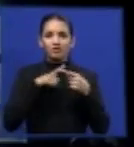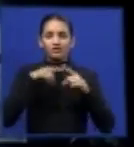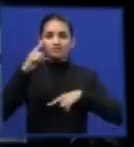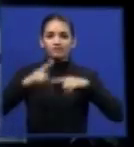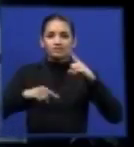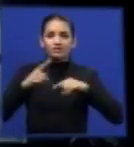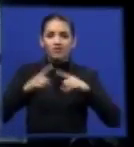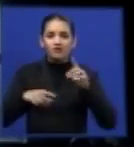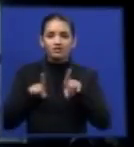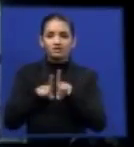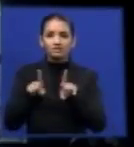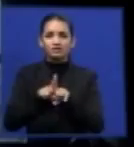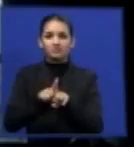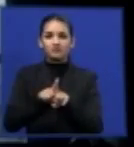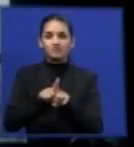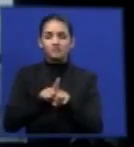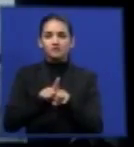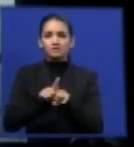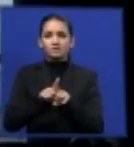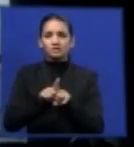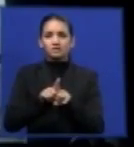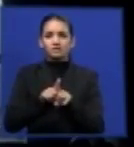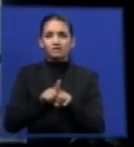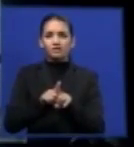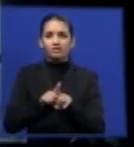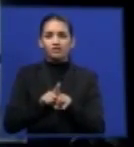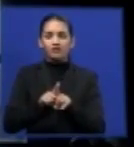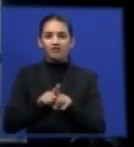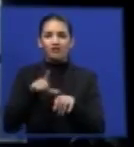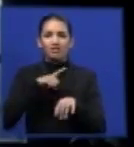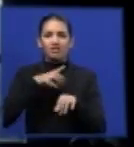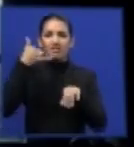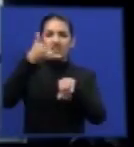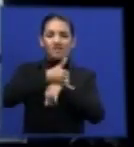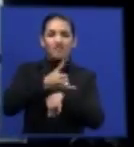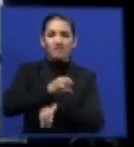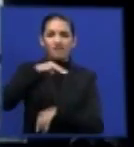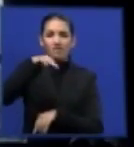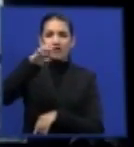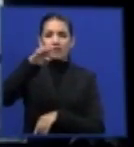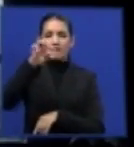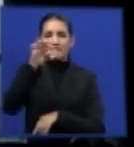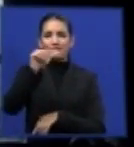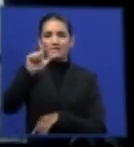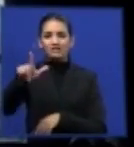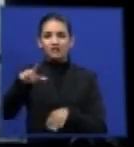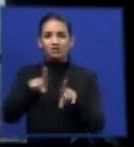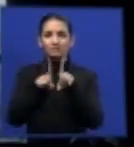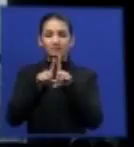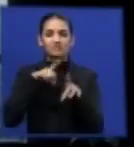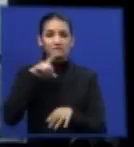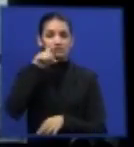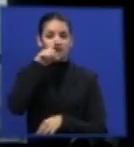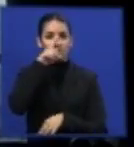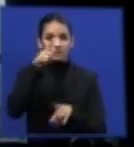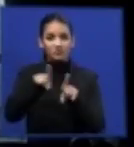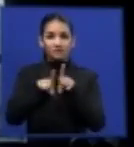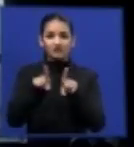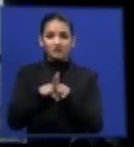eh o pneu metais pesados altamente tóxicos substâncias